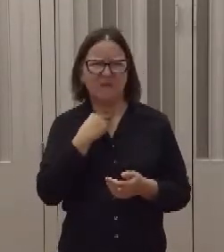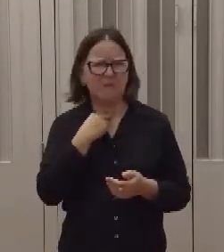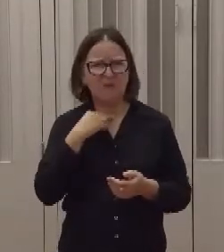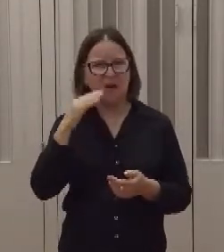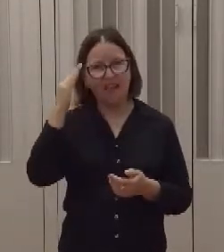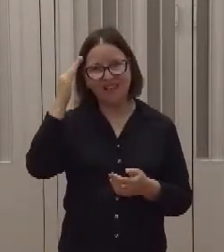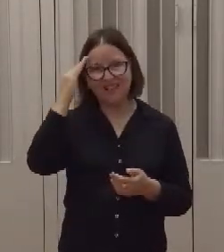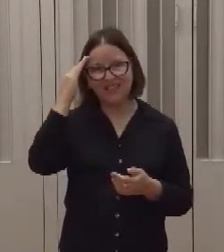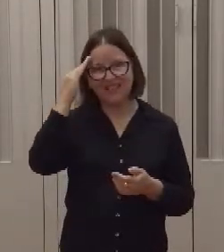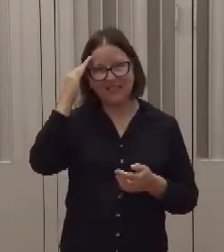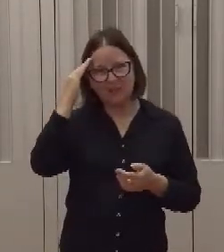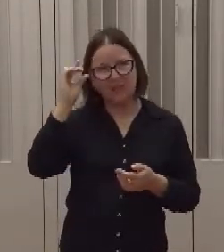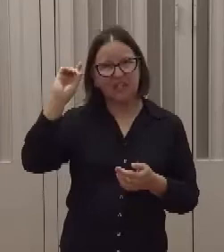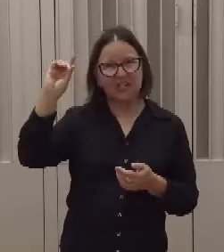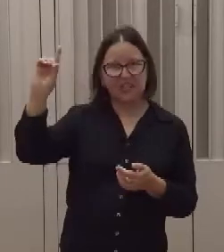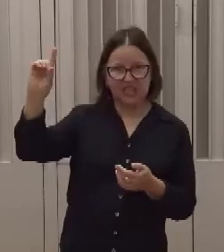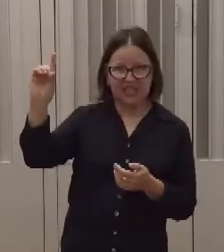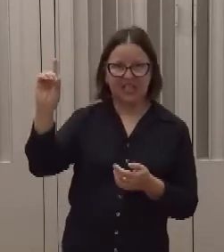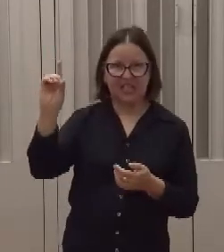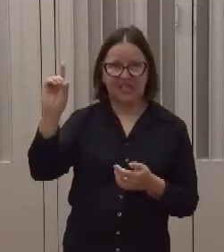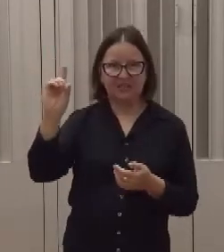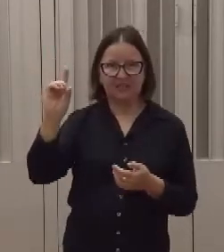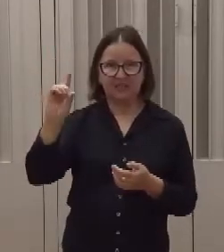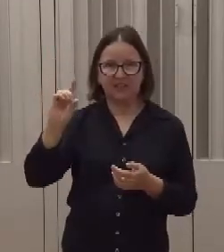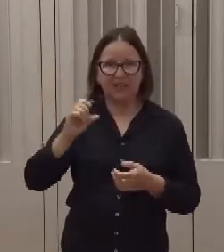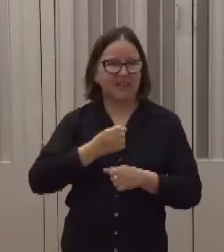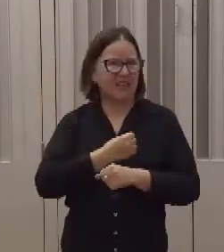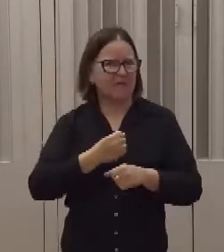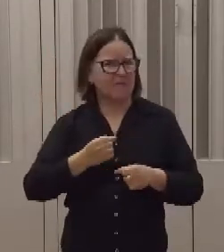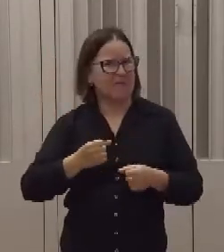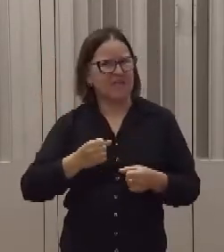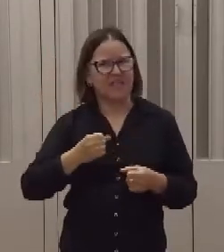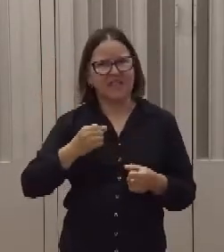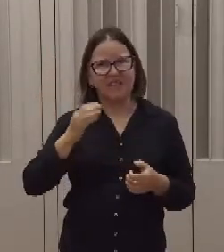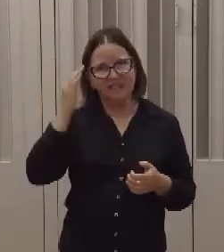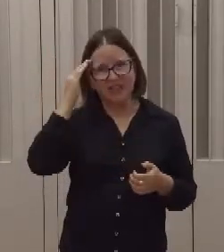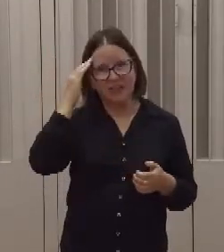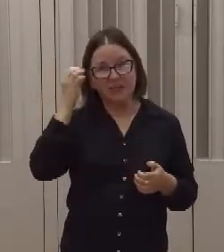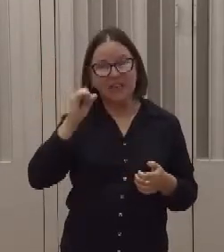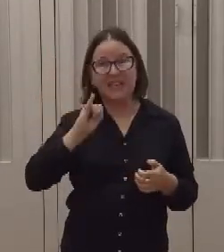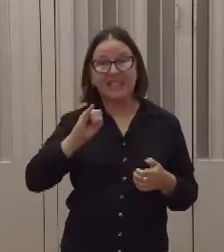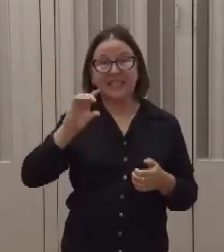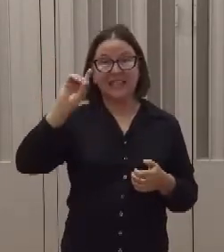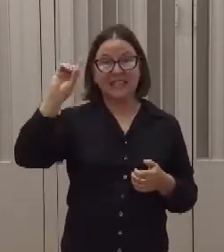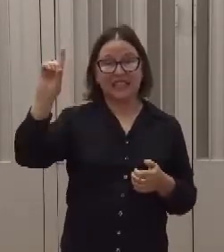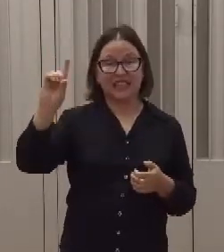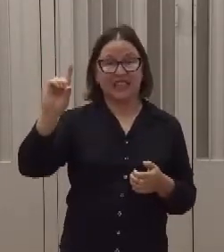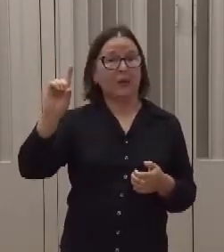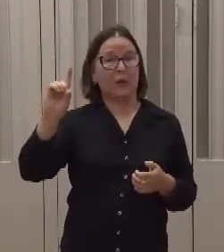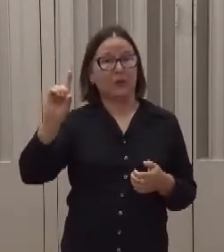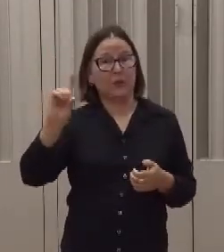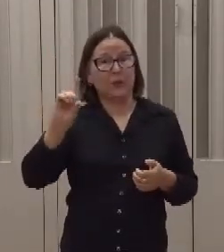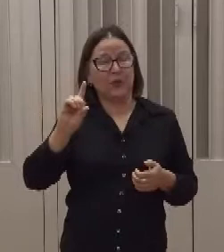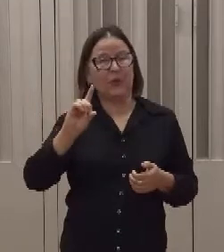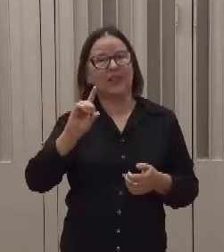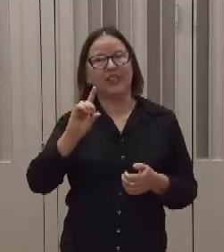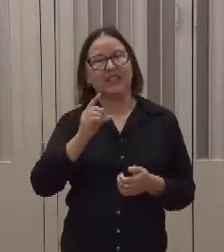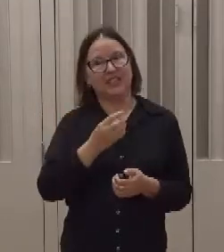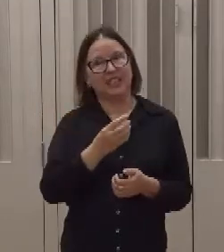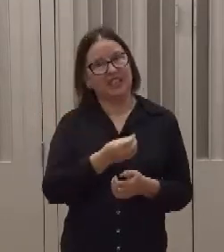pode compreender e a gente não tem como saber se Deus existe. Então essa pessoa normalmente ela se autodenomina